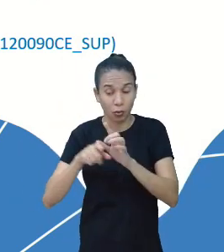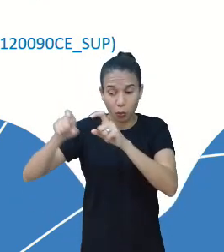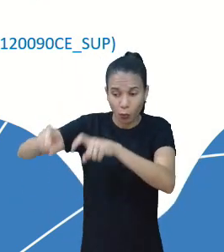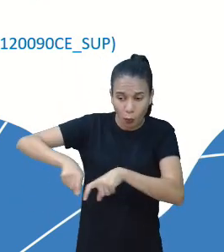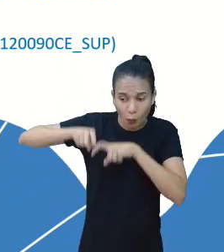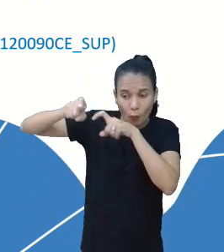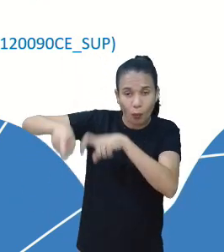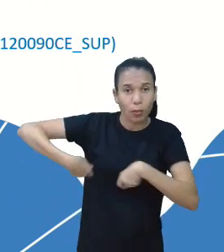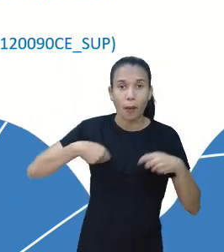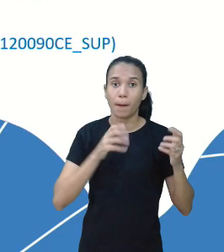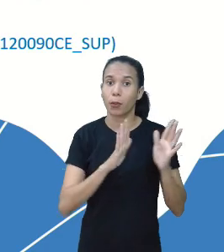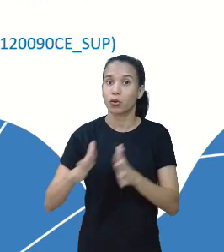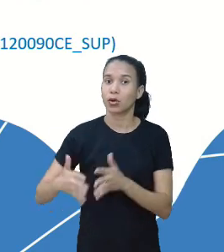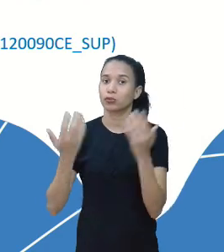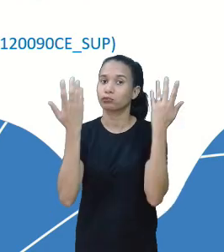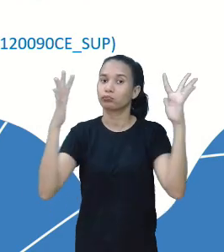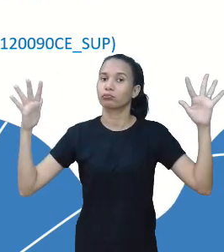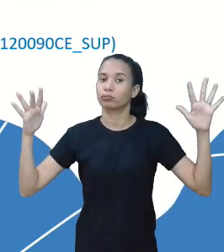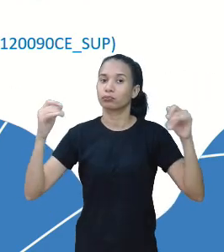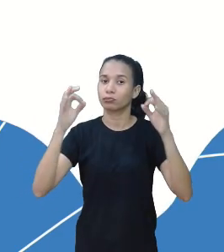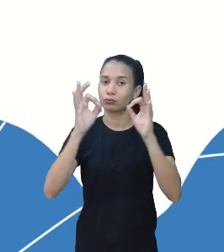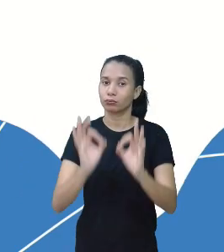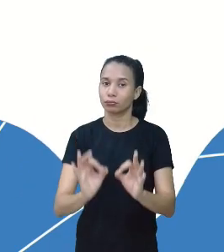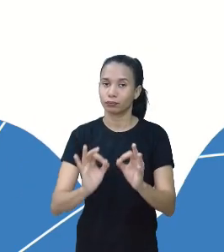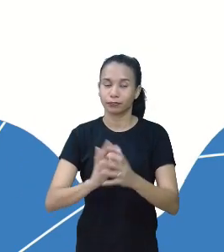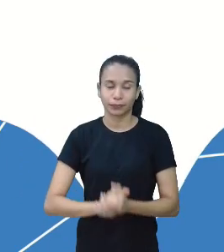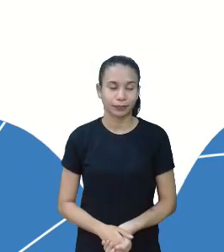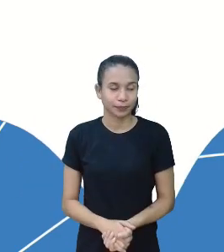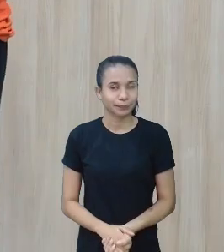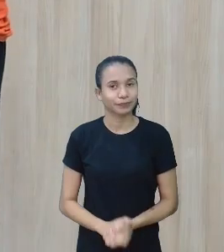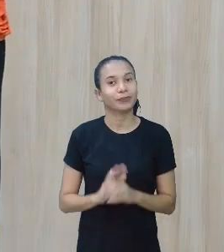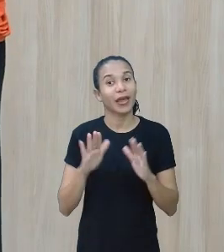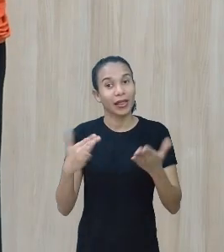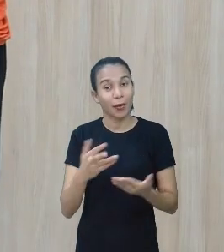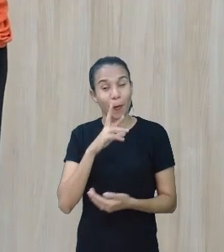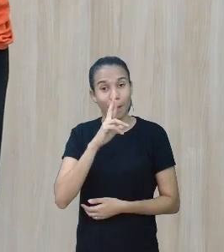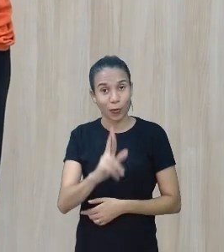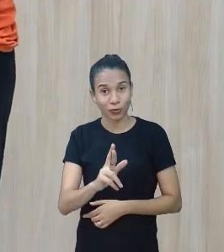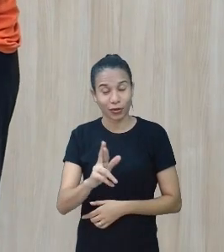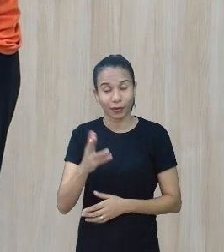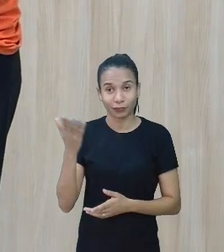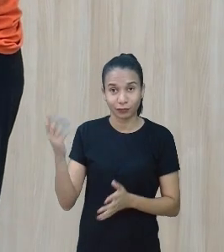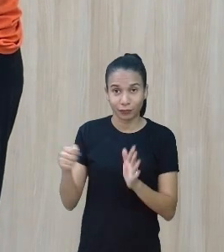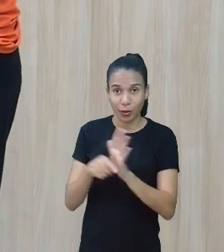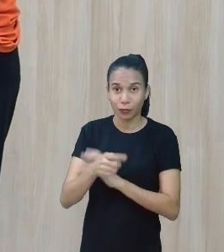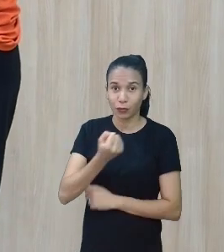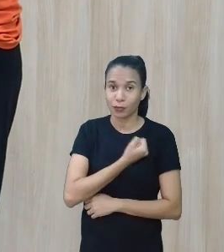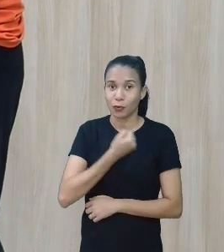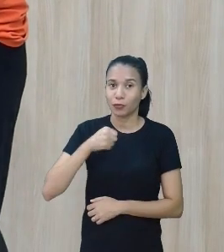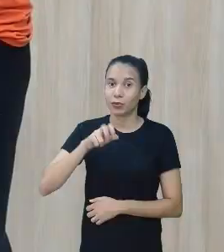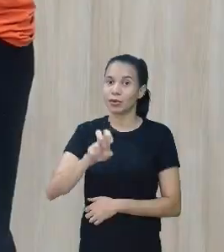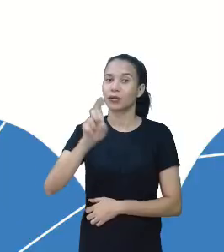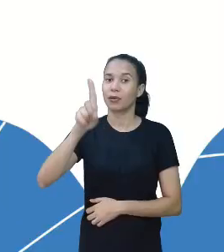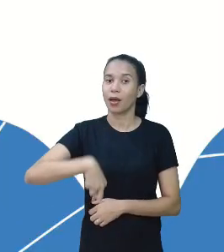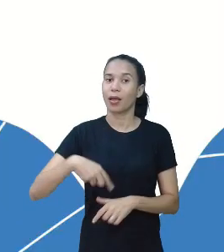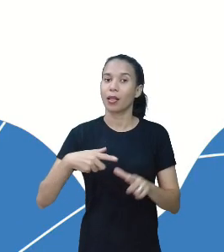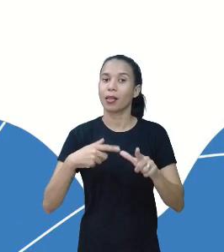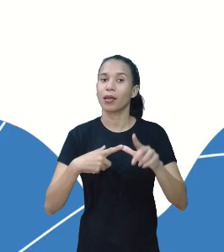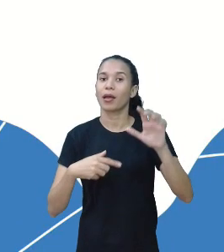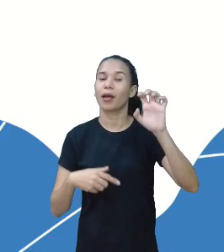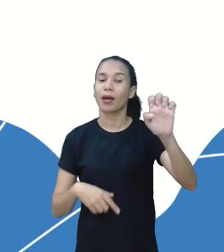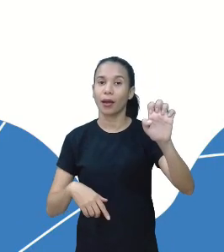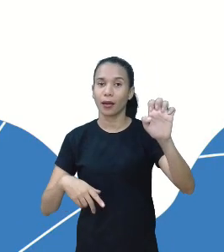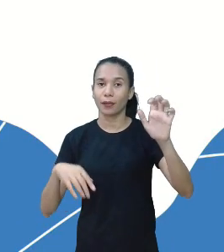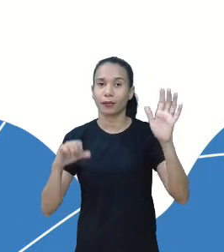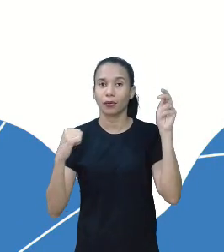agropecuária feita com processos ambientalmente corretos, tá? Então, a resposta dessa quinta questão é letra E. Os selos